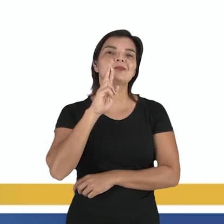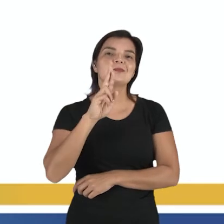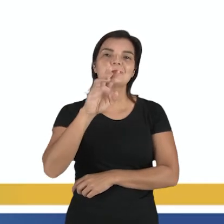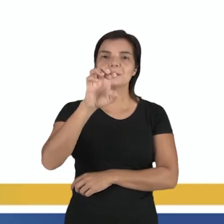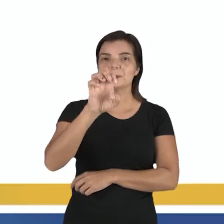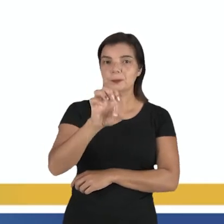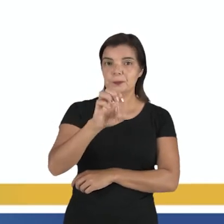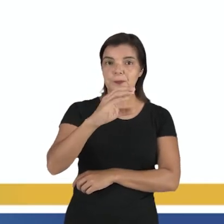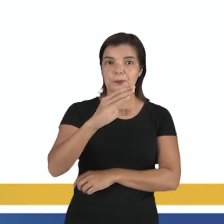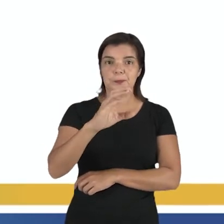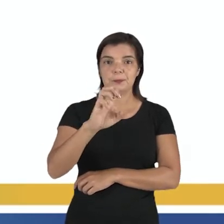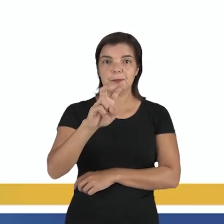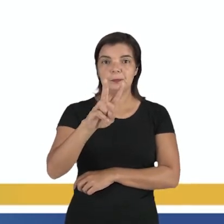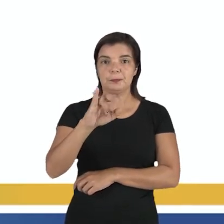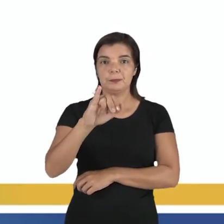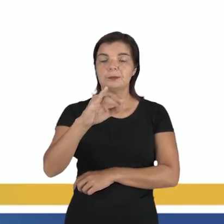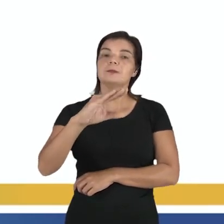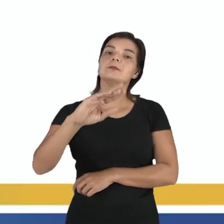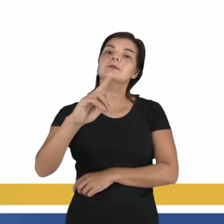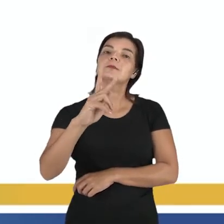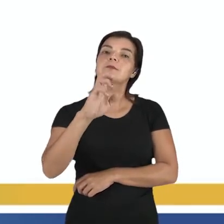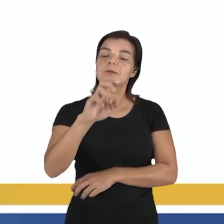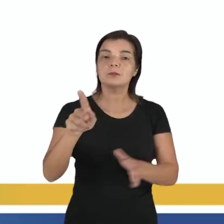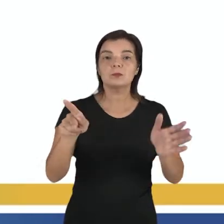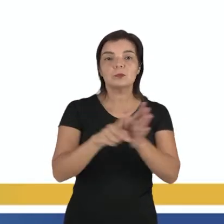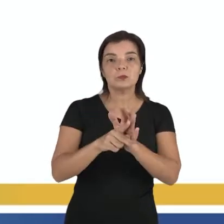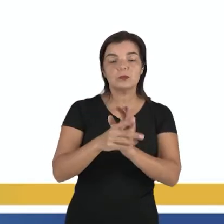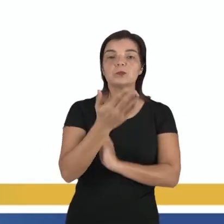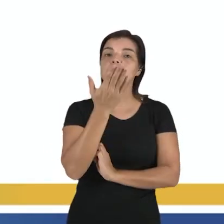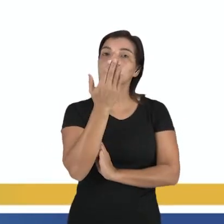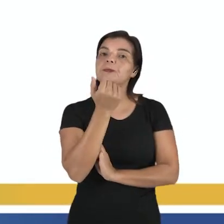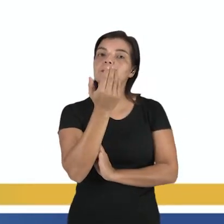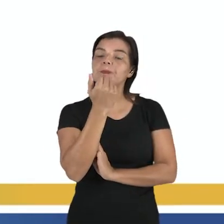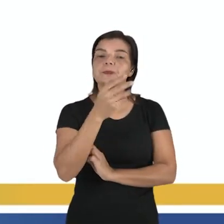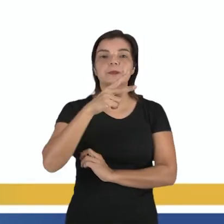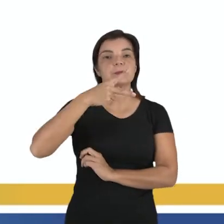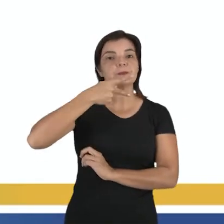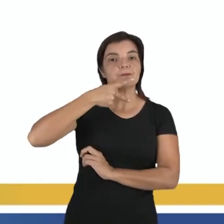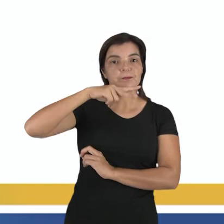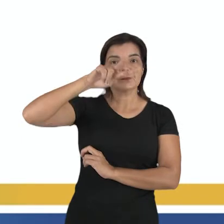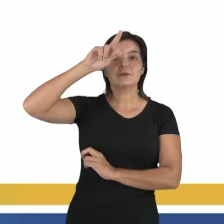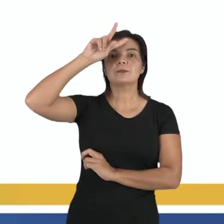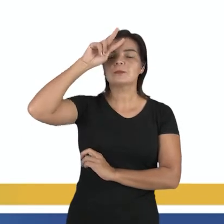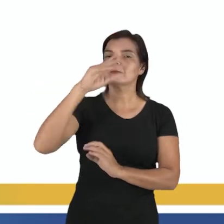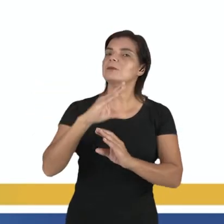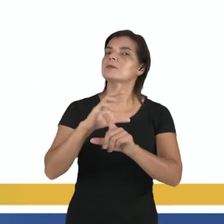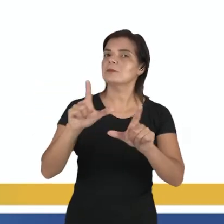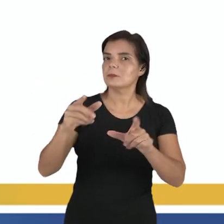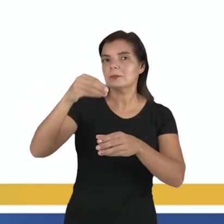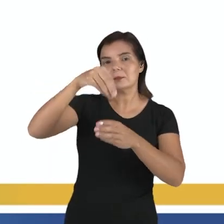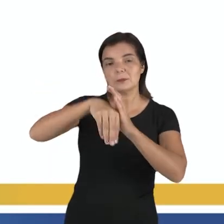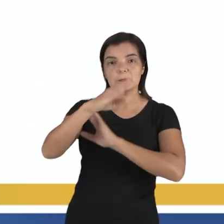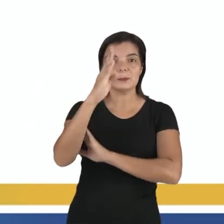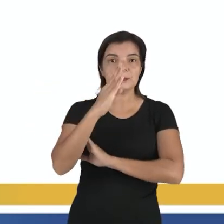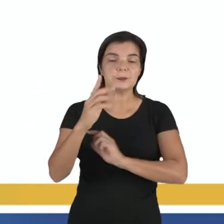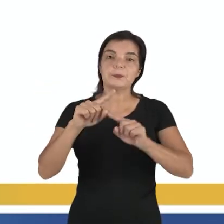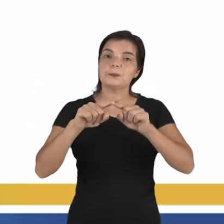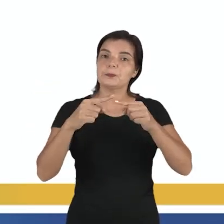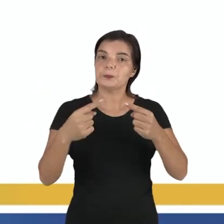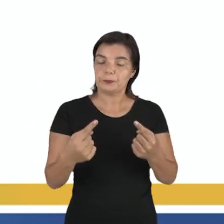faz parte da cultura brasileira? A. Carnaval. B. Folclore. C. Tacacá.